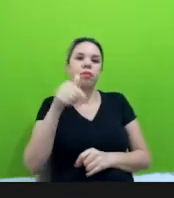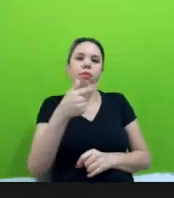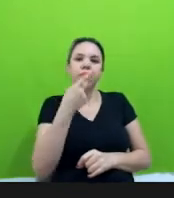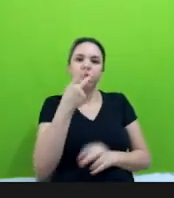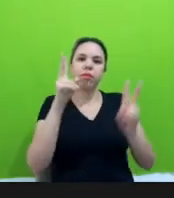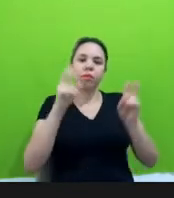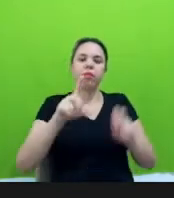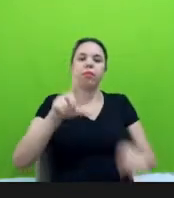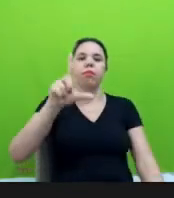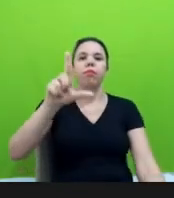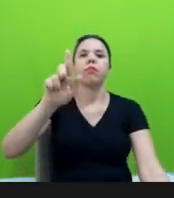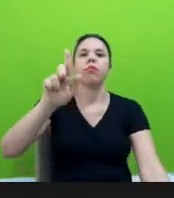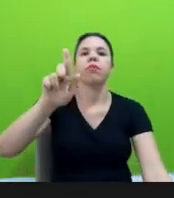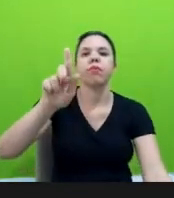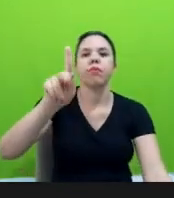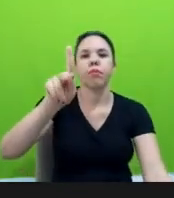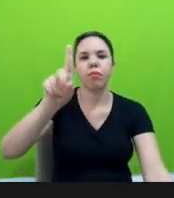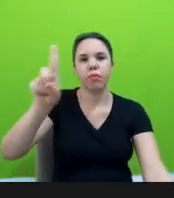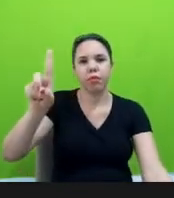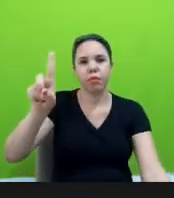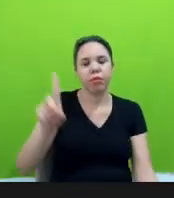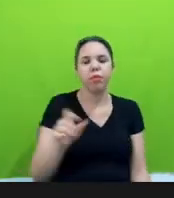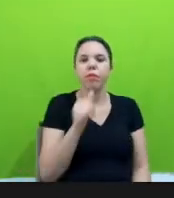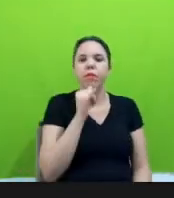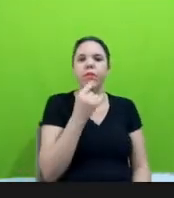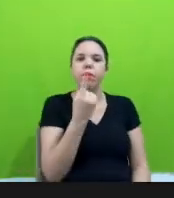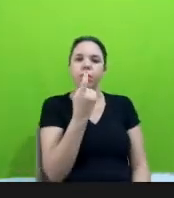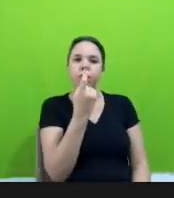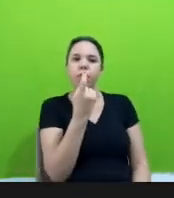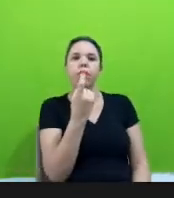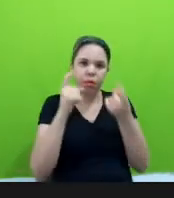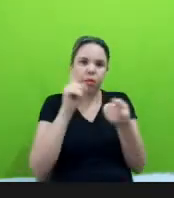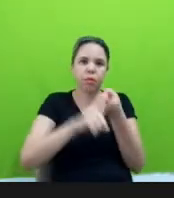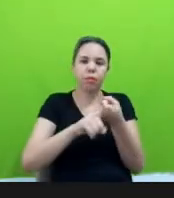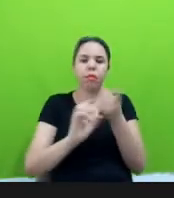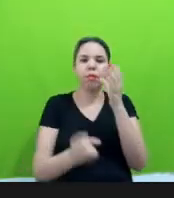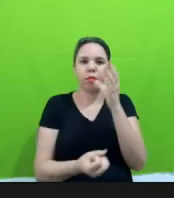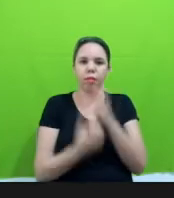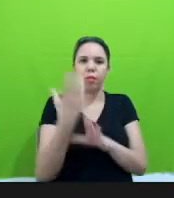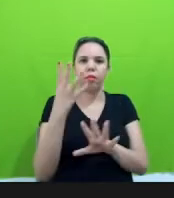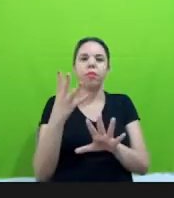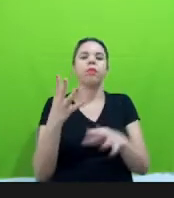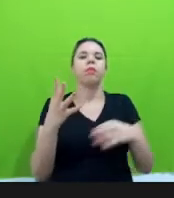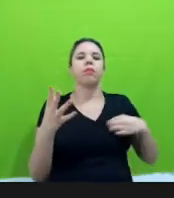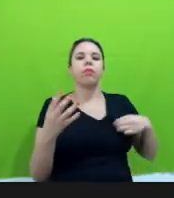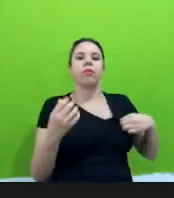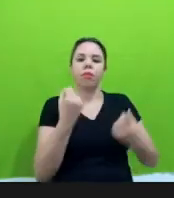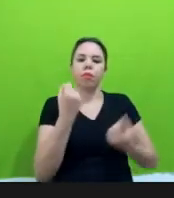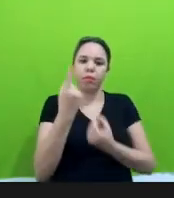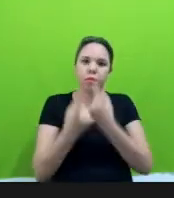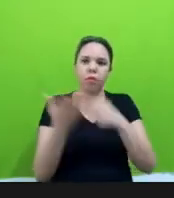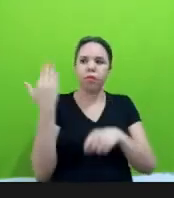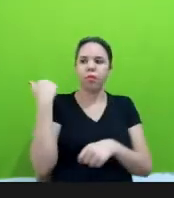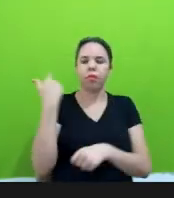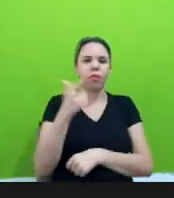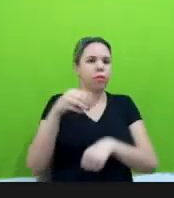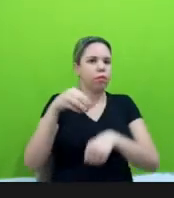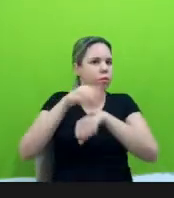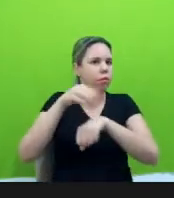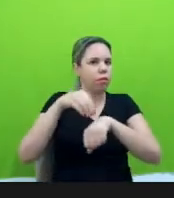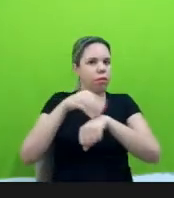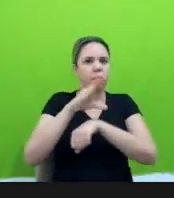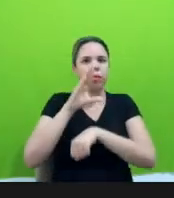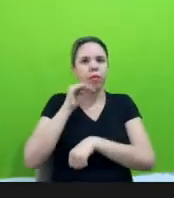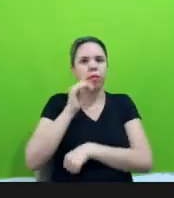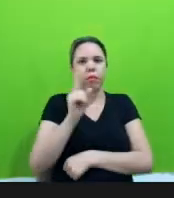LGPD, é que, pelo menos, um temor de punição, algumas informações que antes não eram passadas pelos servidores,